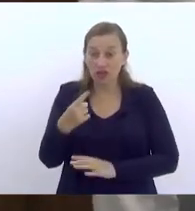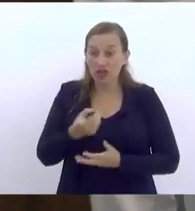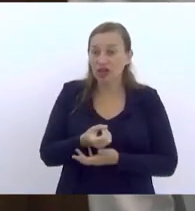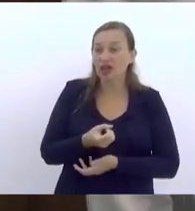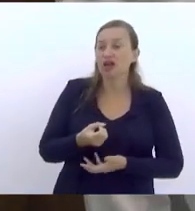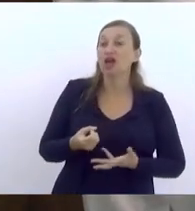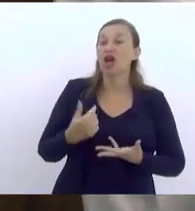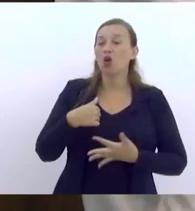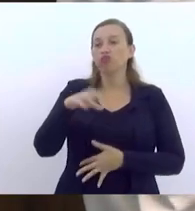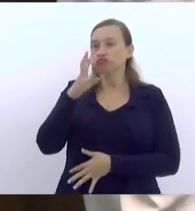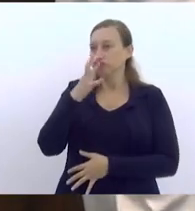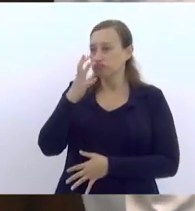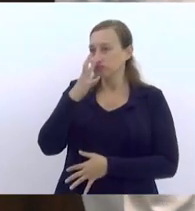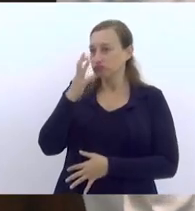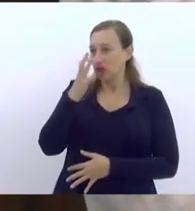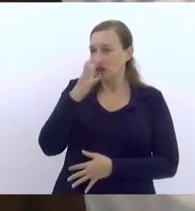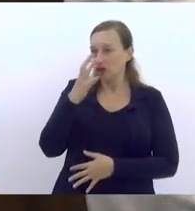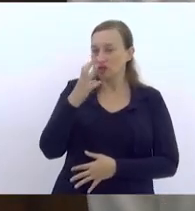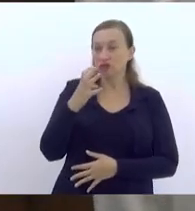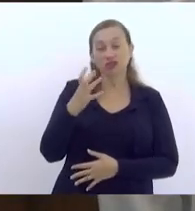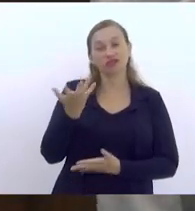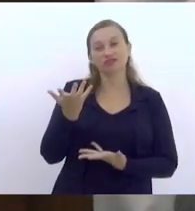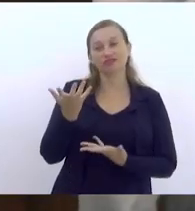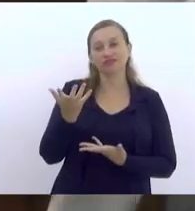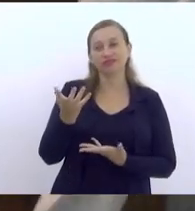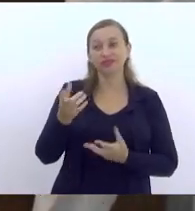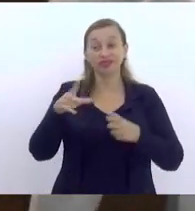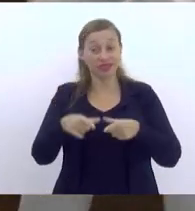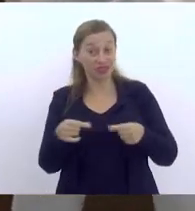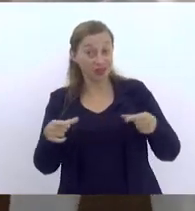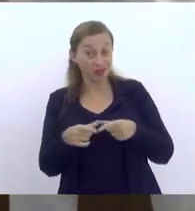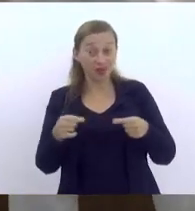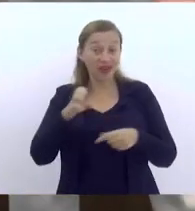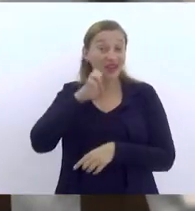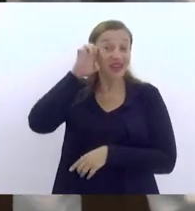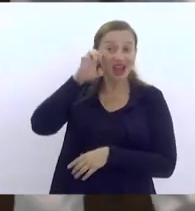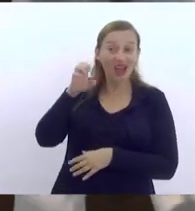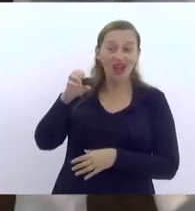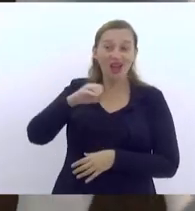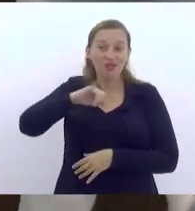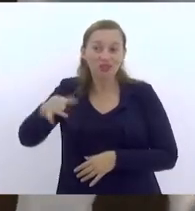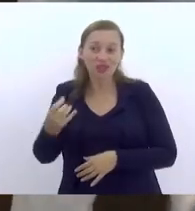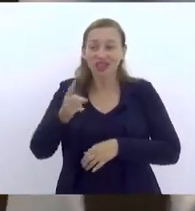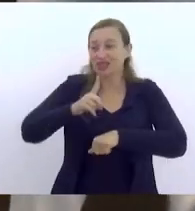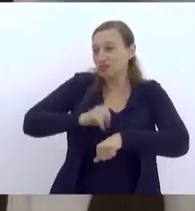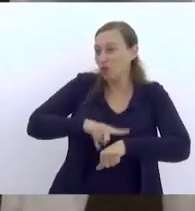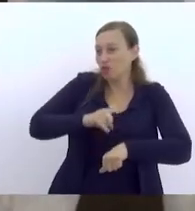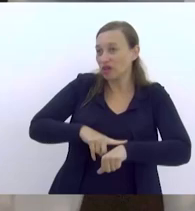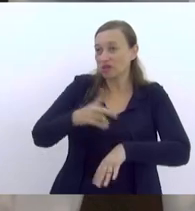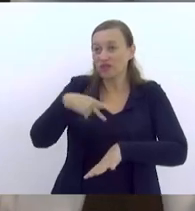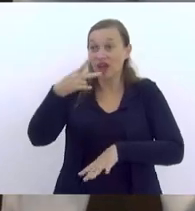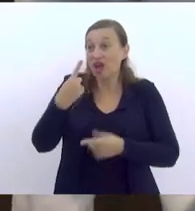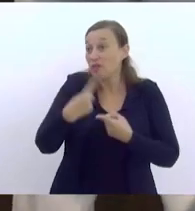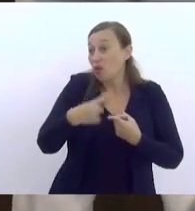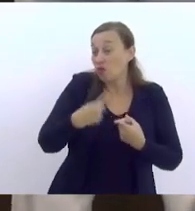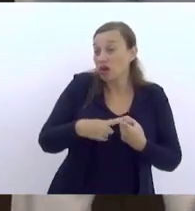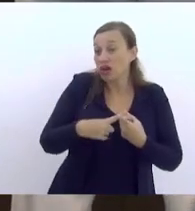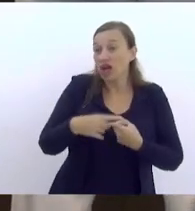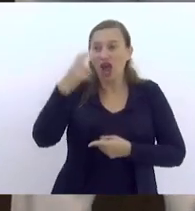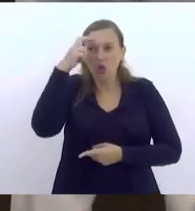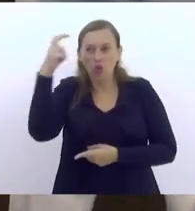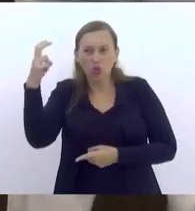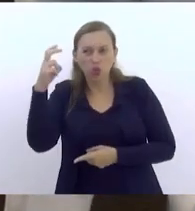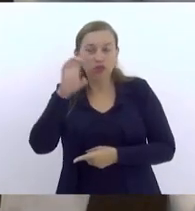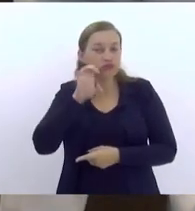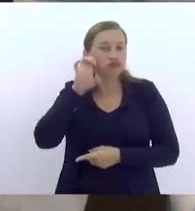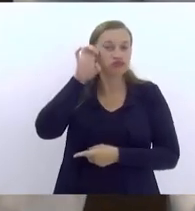grande admiradora do Japão desde sempre, Élica. Eu queria até aproveitar esse momento aqui para expressar, porque a cultura